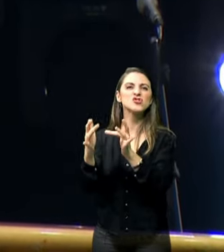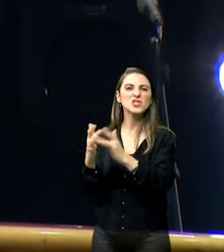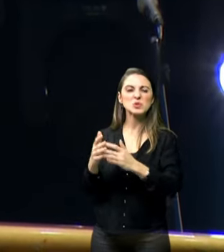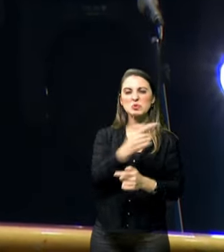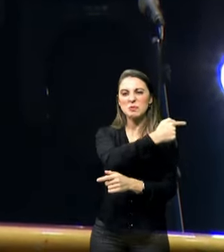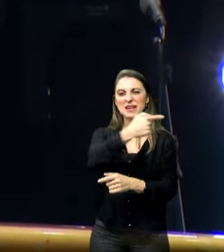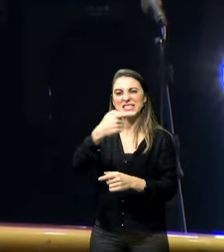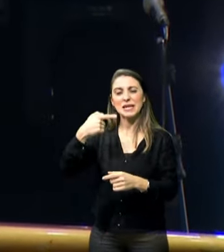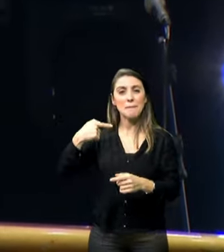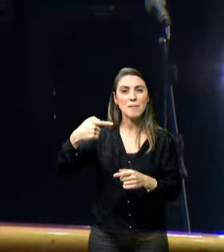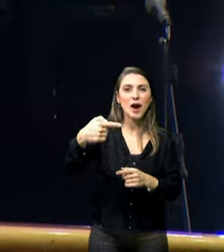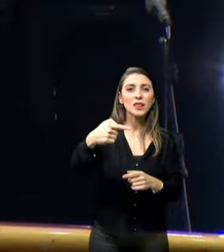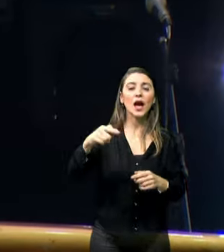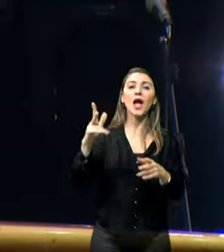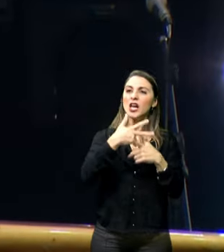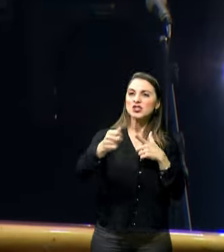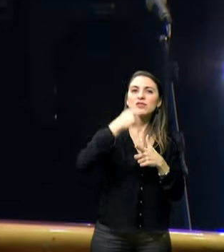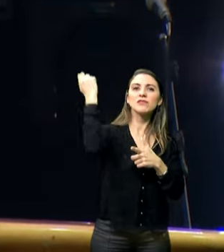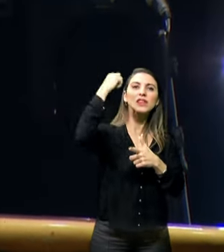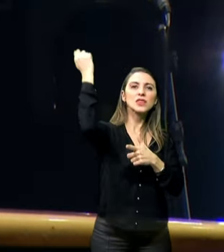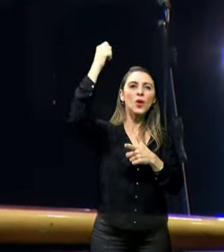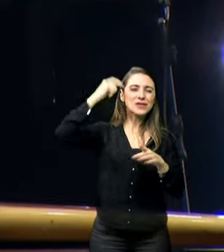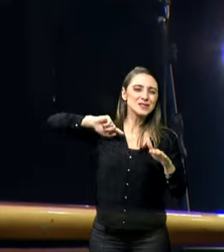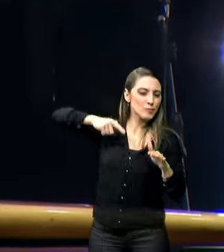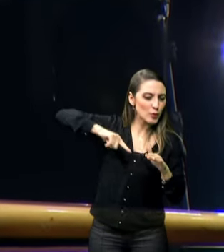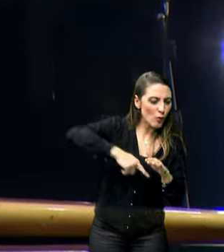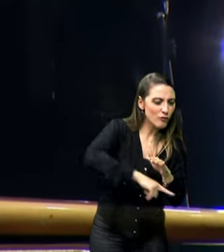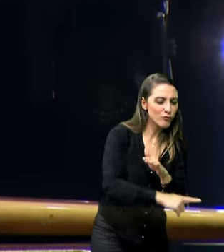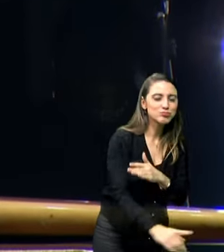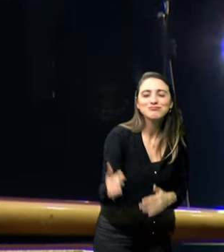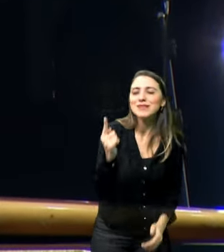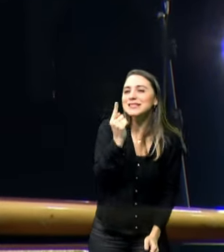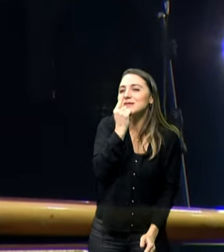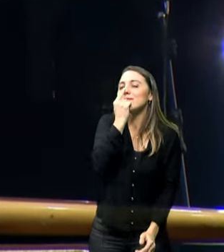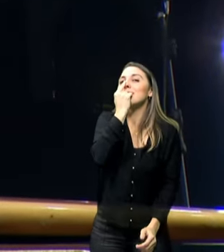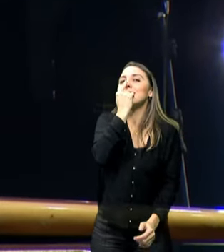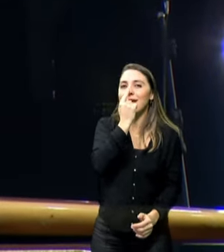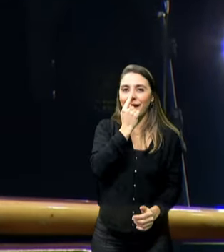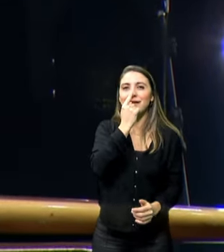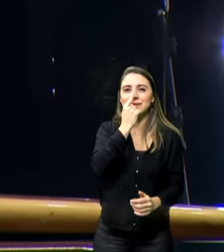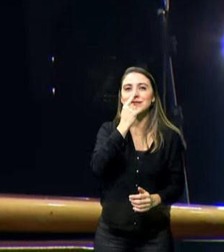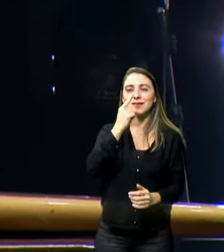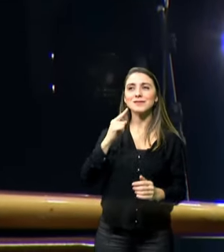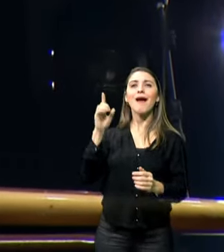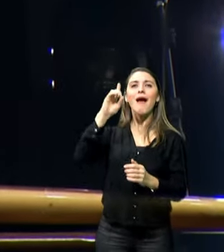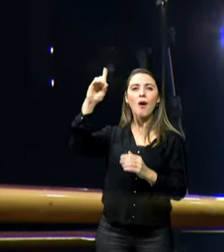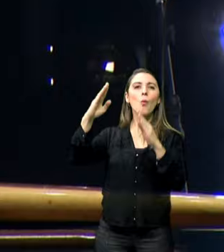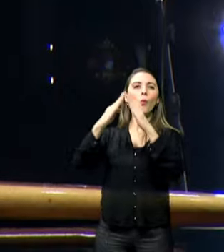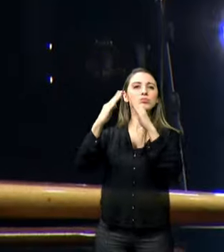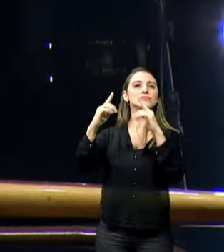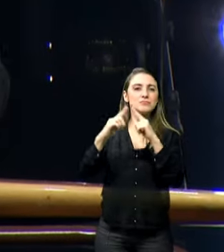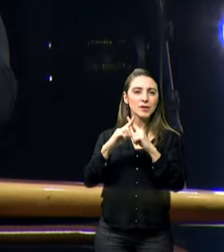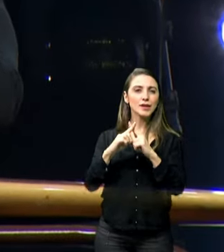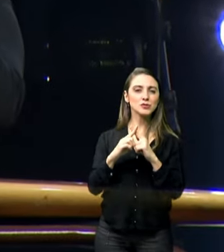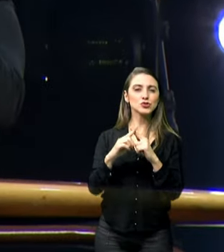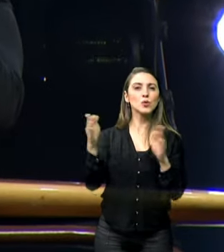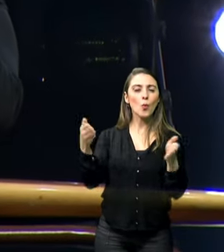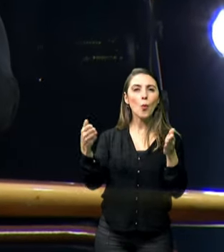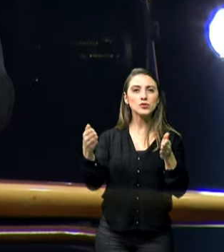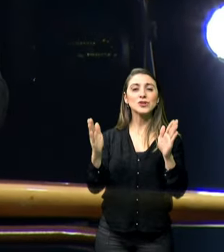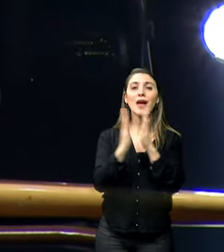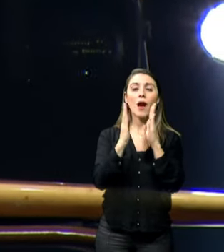vitórias e de profundas experiências com aquilo que você se comprometeu nesta casa, nessa noite. Uma oração tem o poder